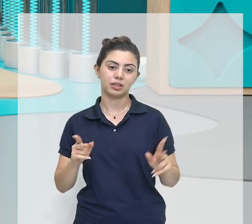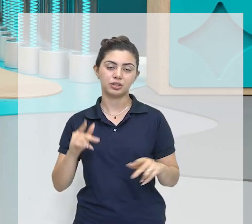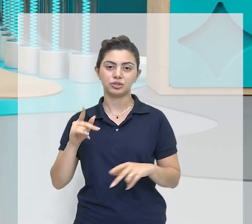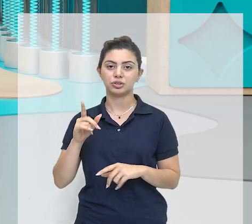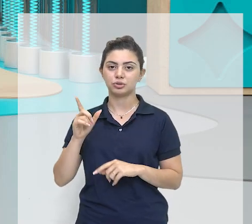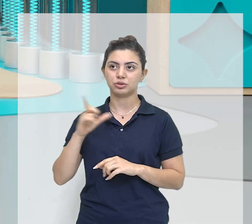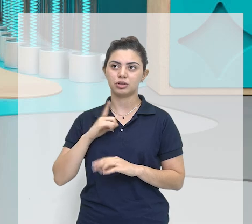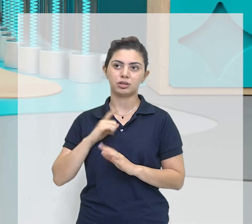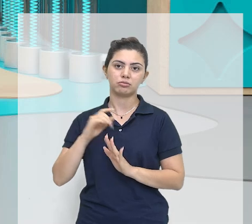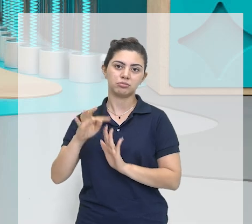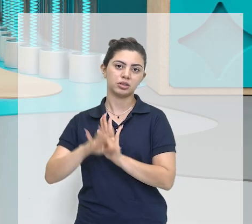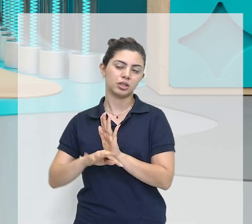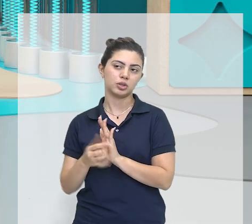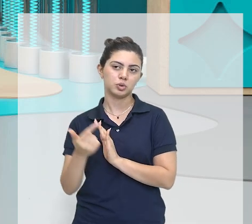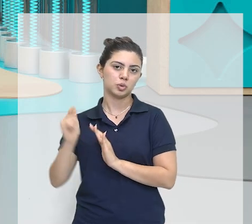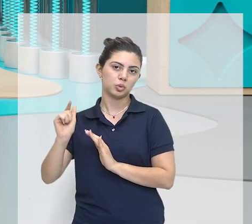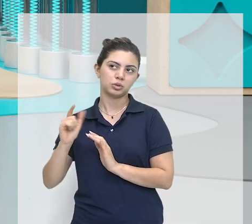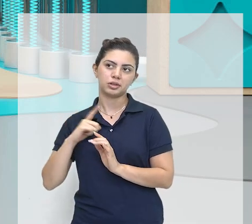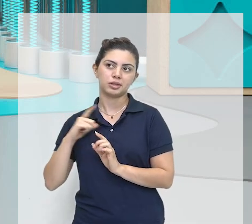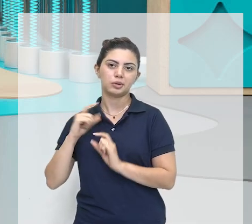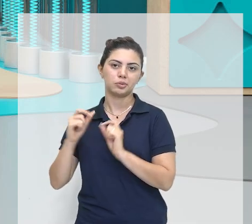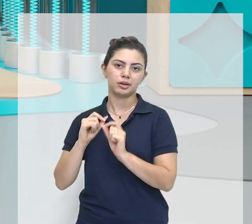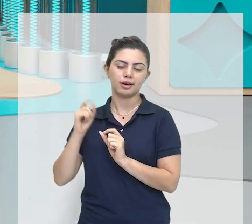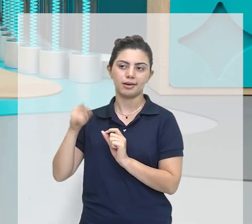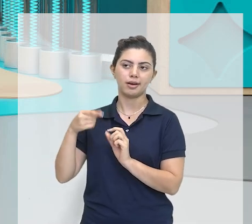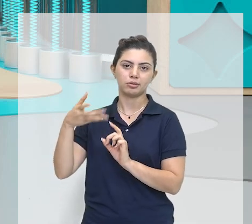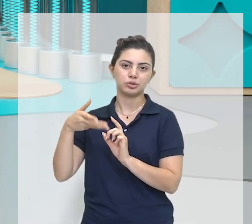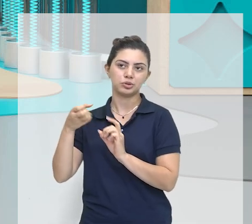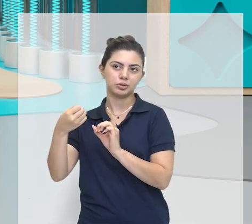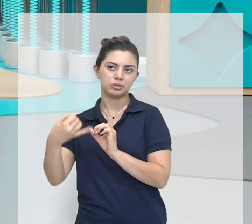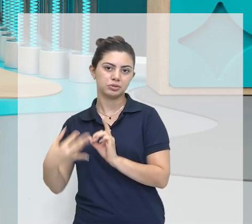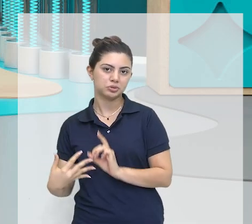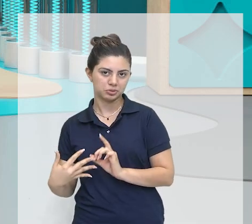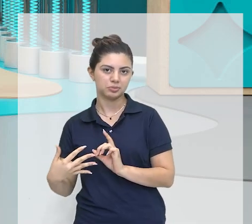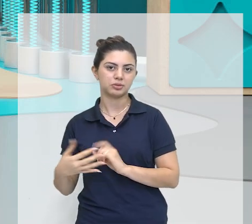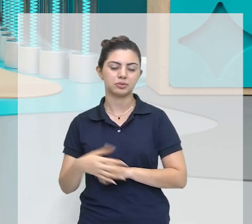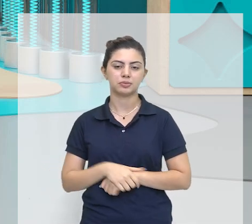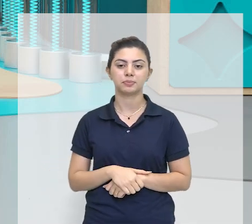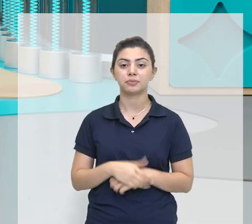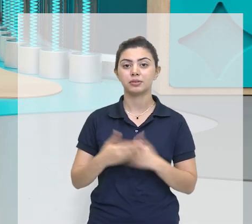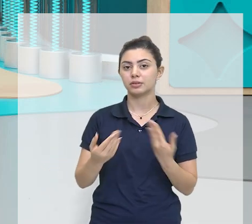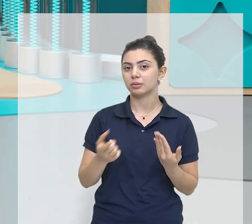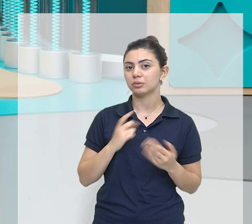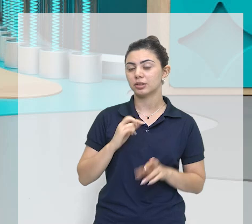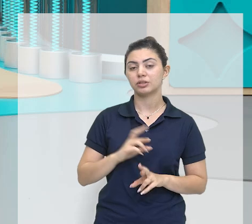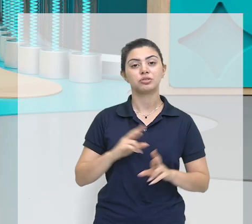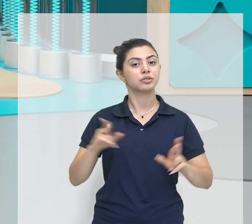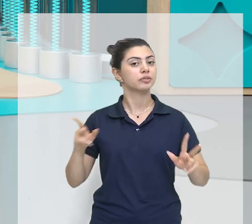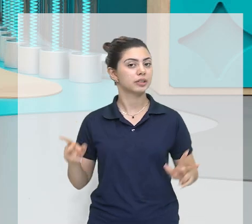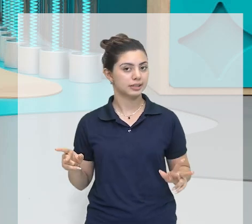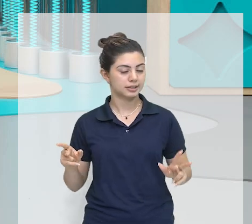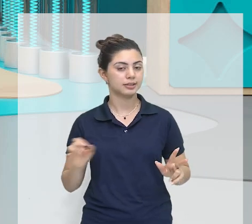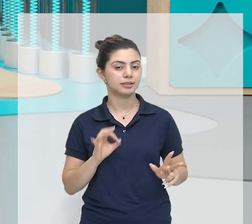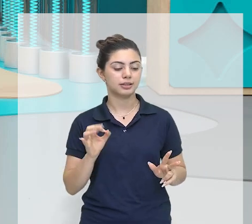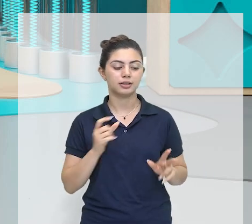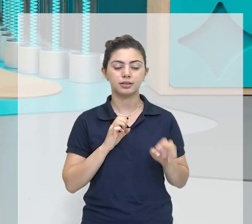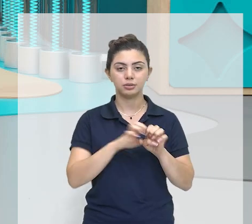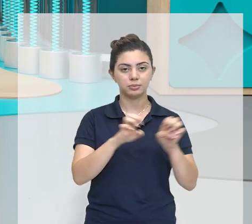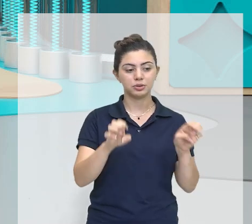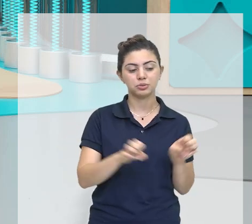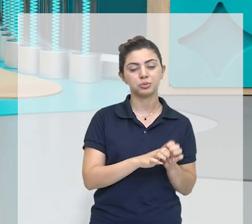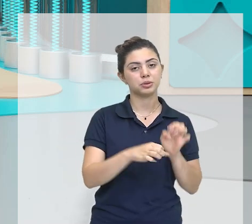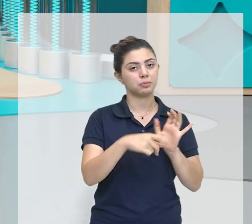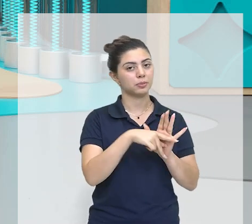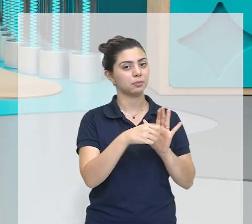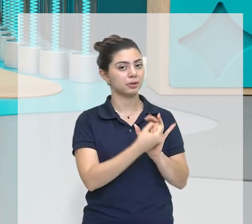prosa, né? Um texto discursivo, um texto dissertativo. Ele é diferente, ele tem a sua estrutura e